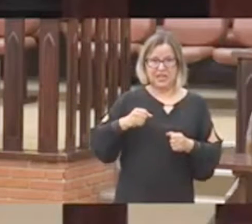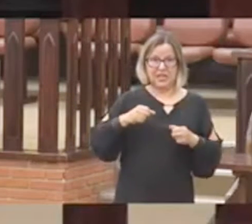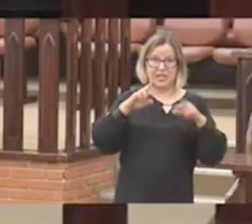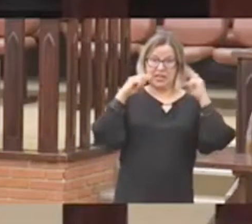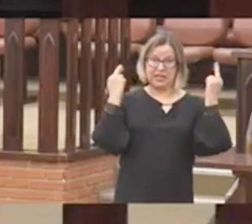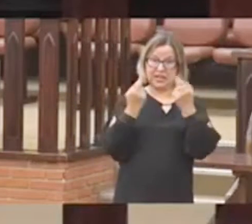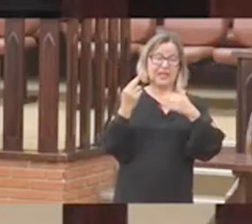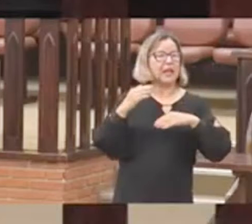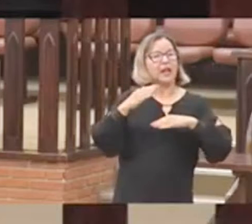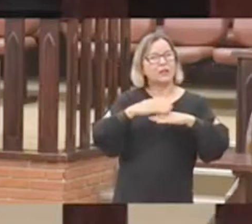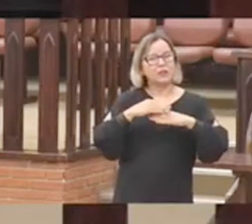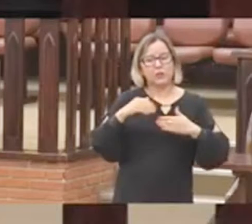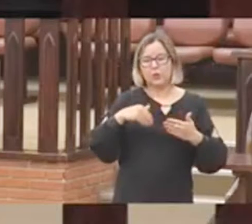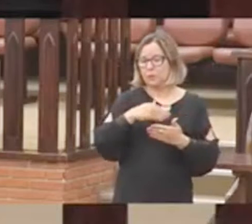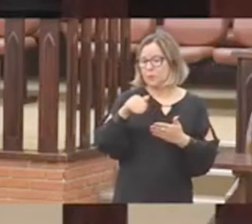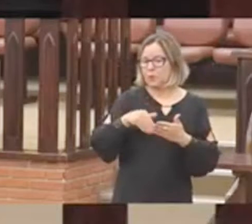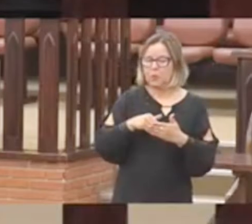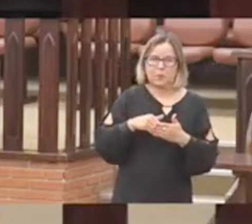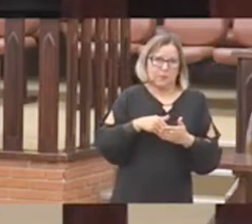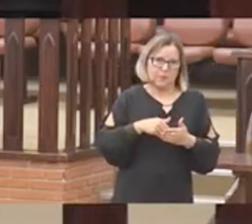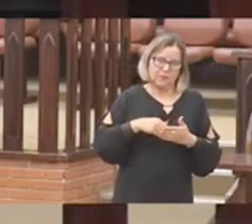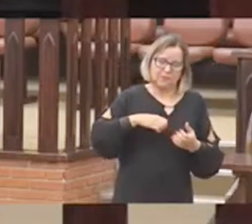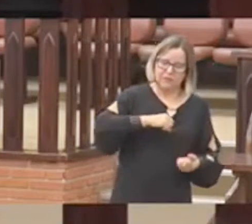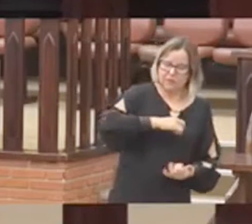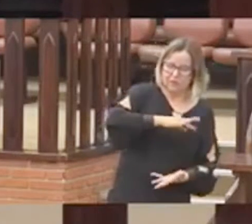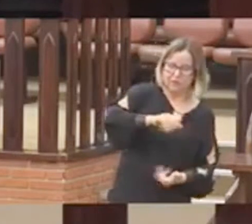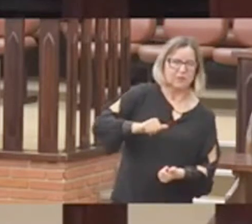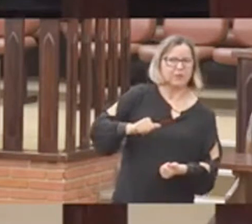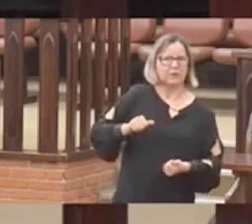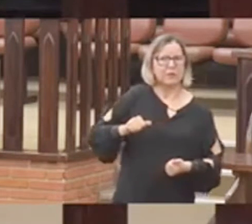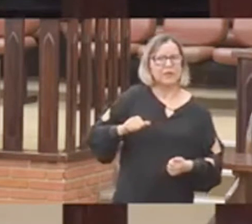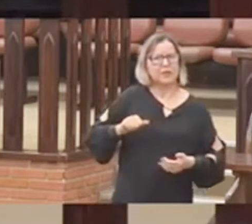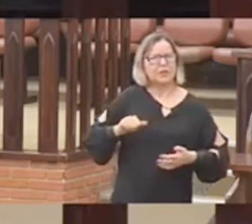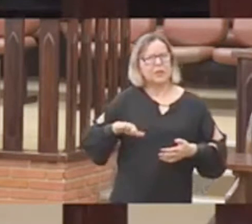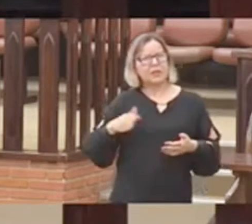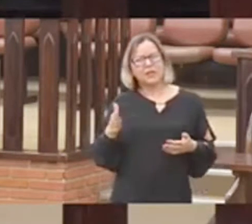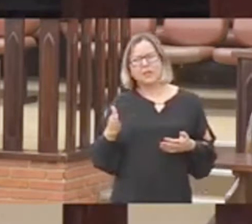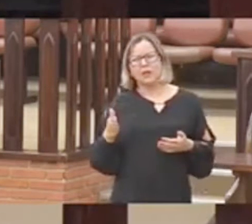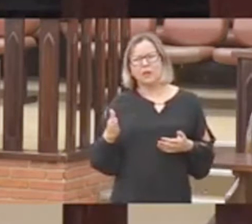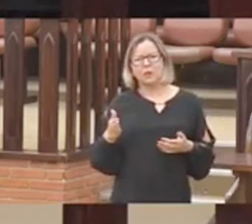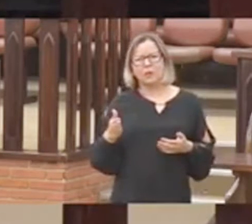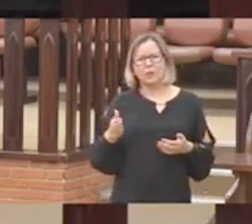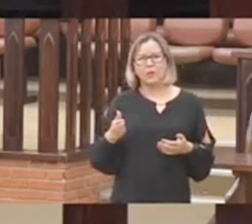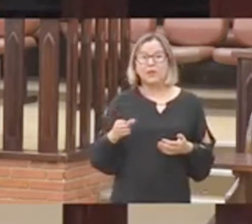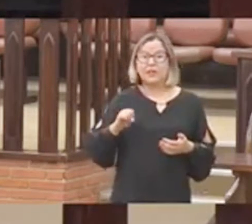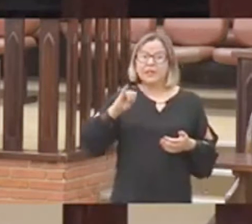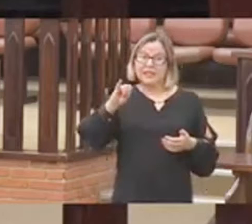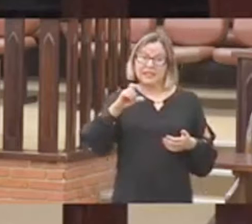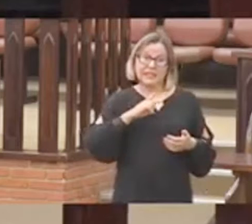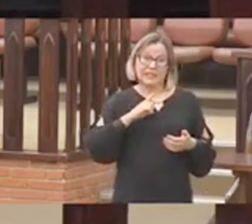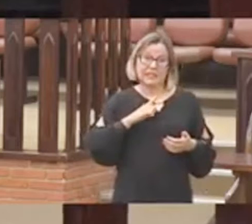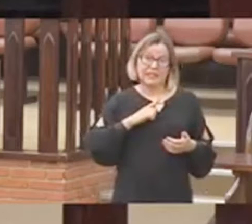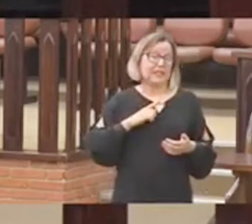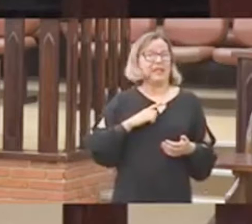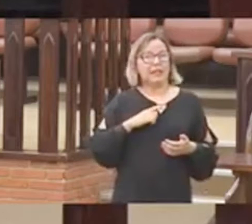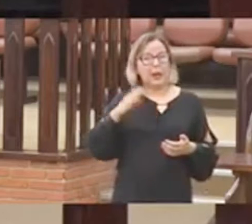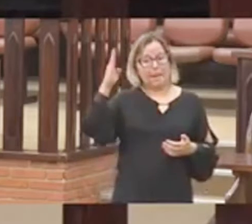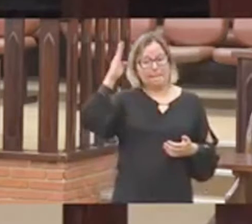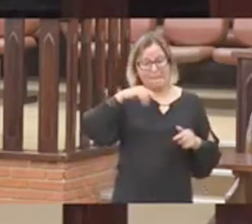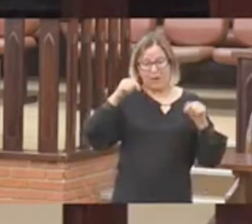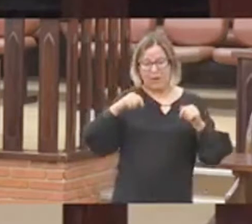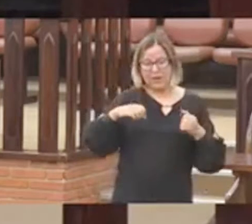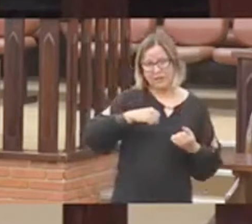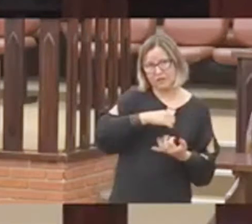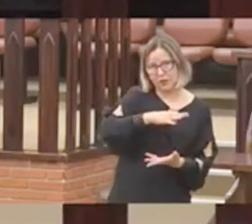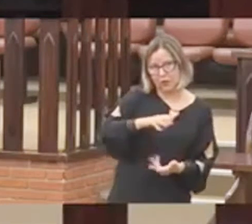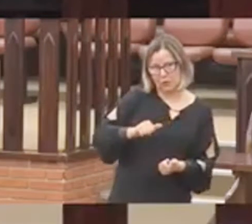inteiro, então a existência do mal neste mundo é um sério problema. A existência do